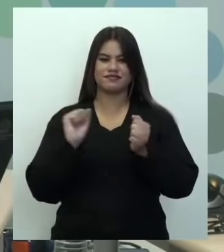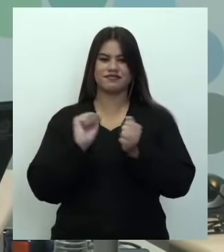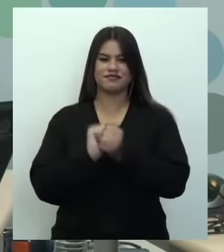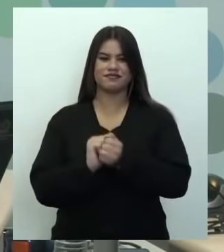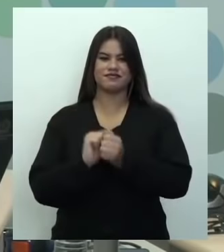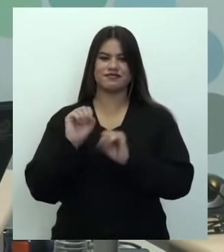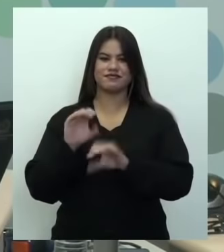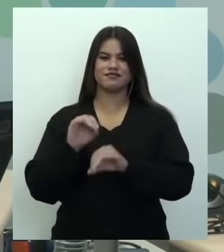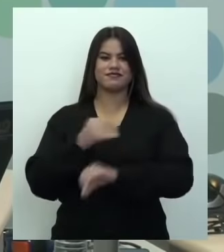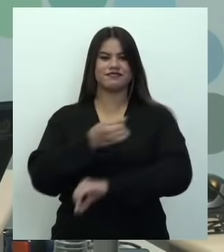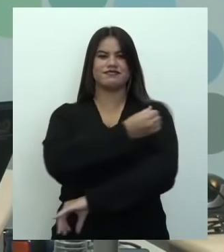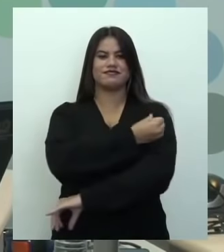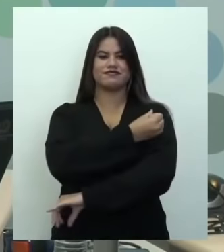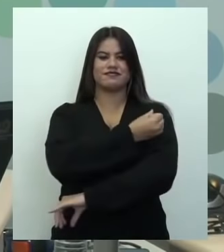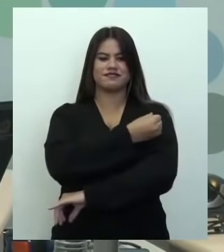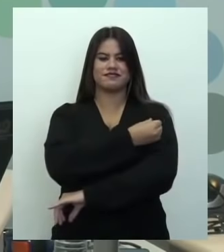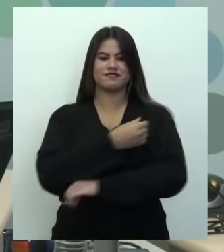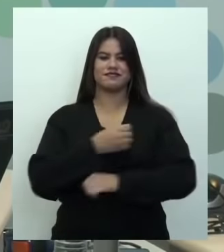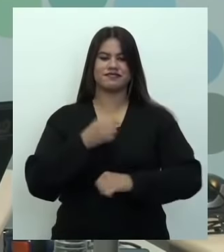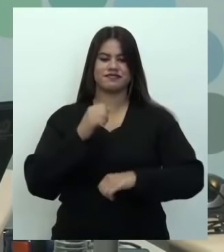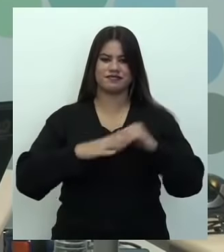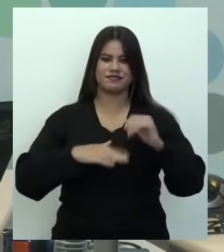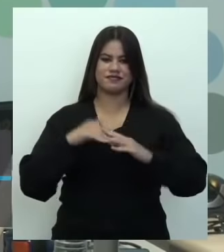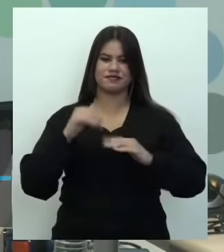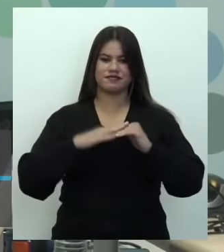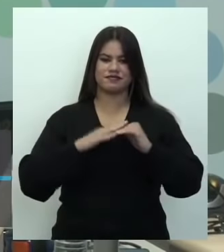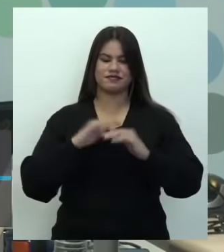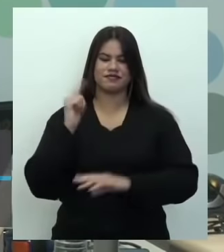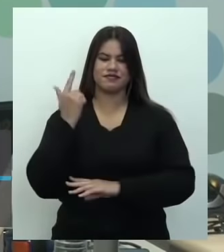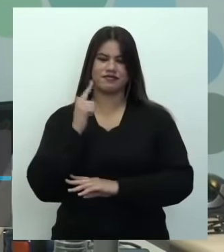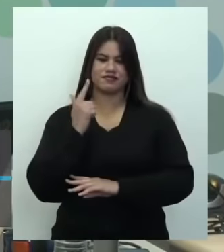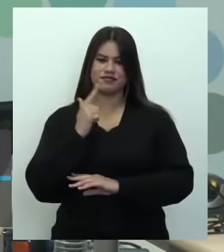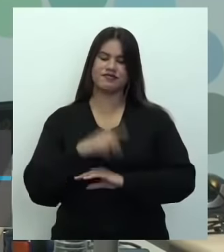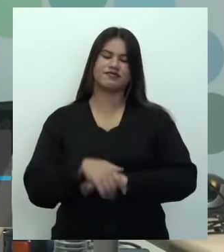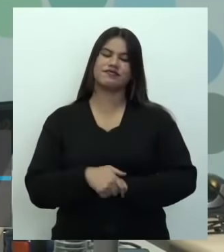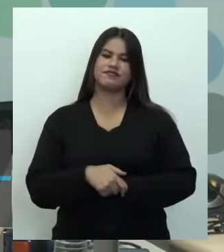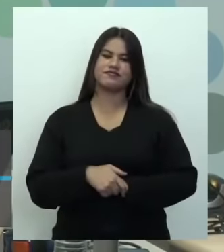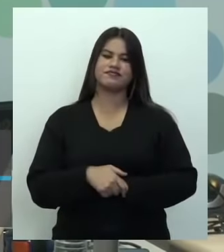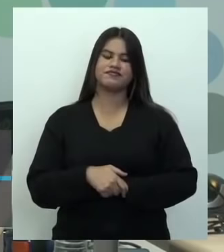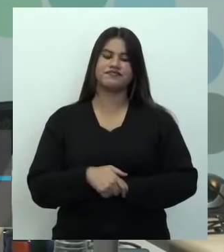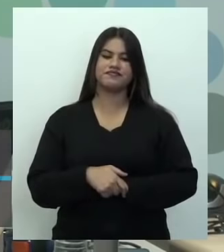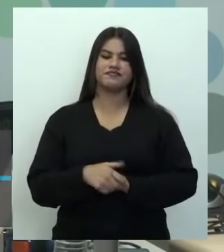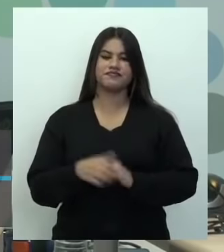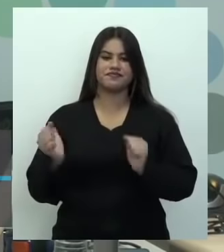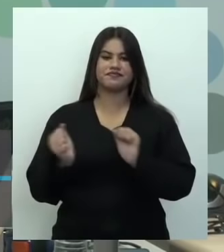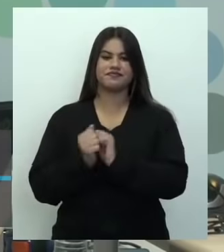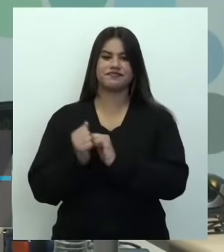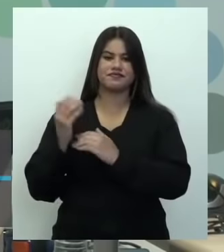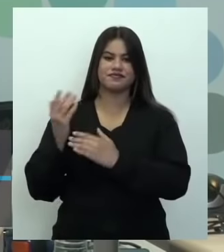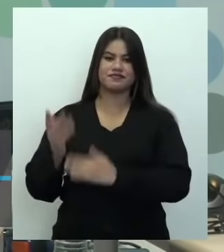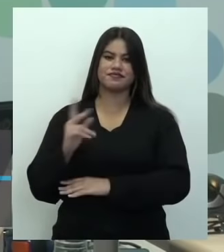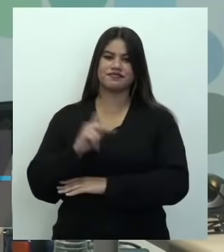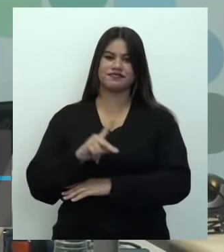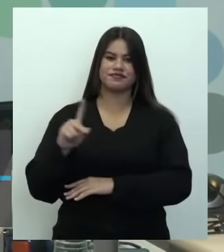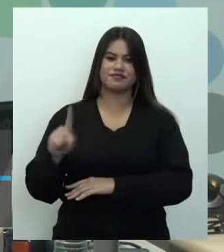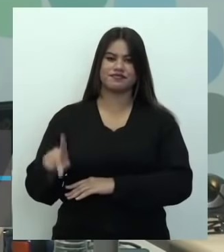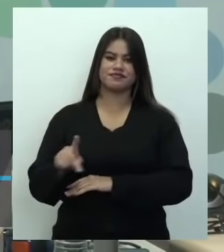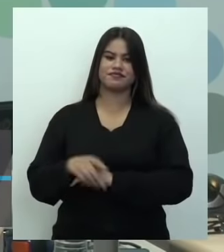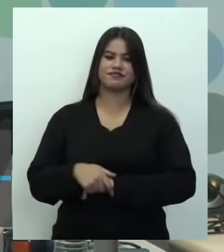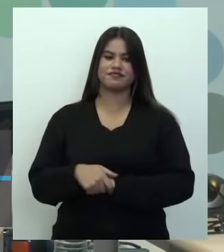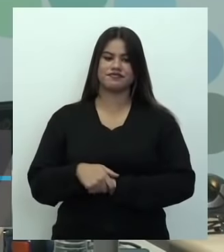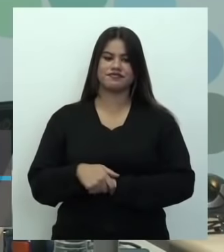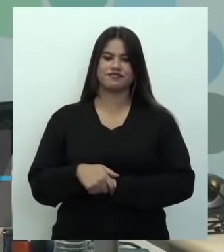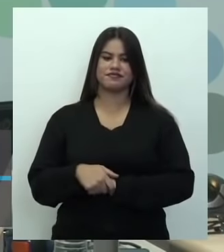do 6º ano do componente curricular de Geografia. Junto comigo aqui no estúdio do Centro de Mídias de São Paulo,